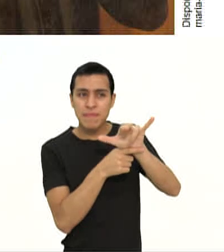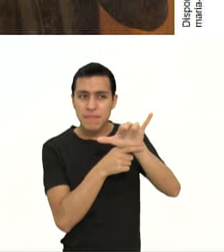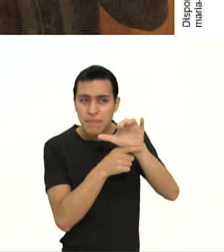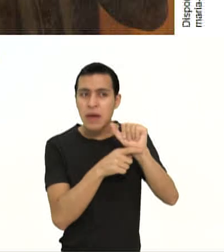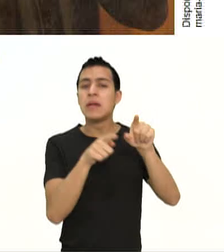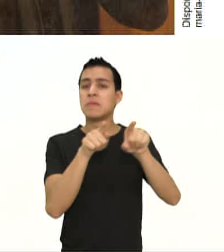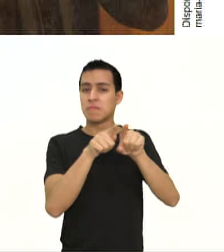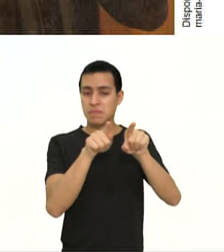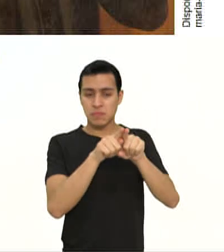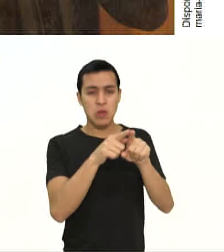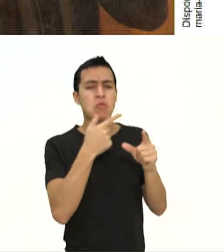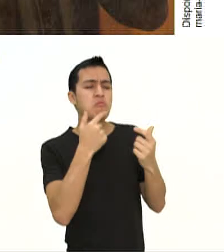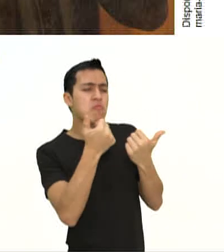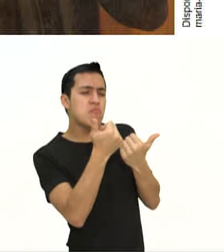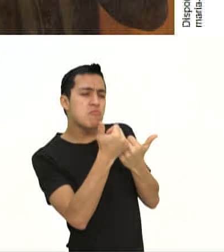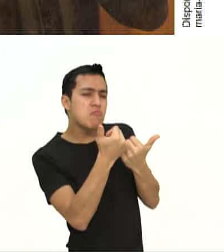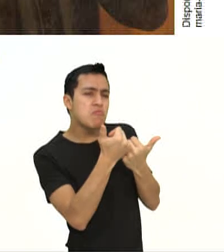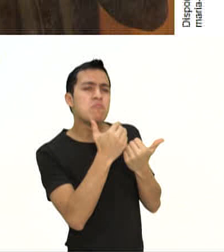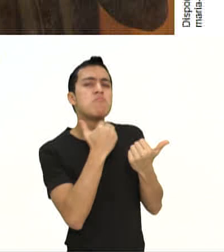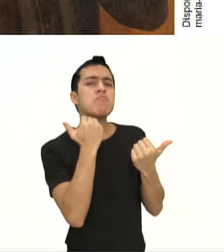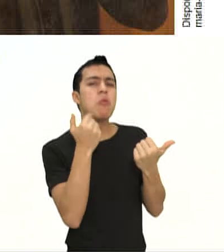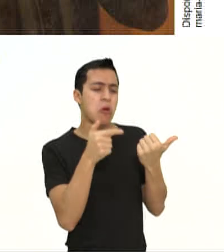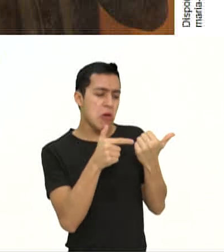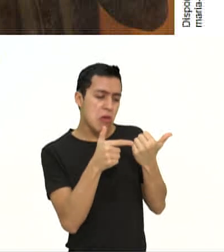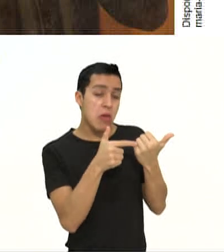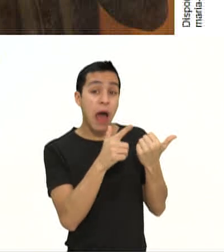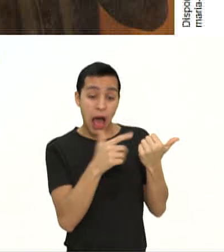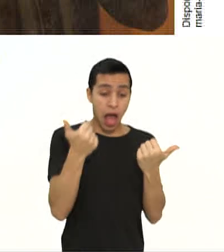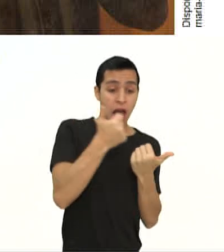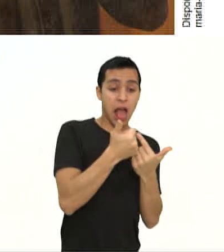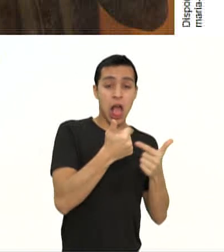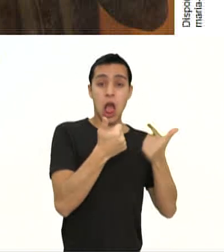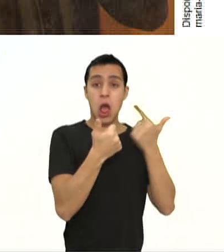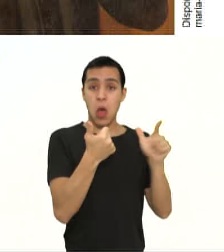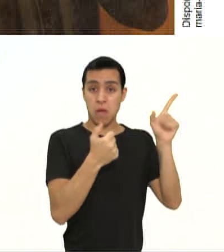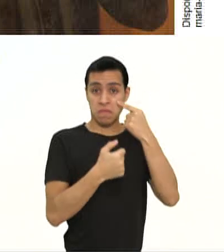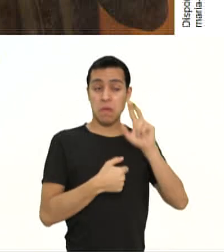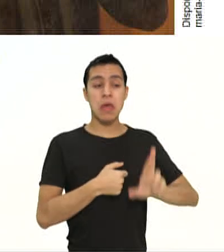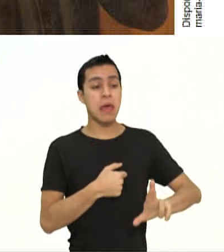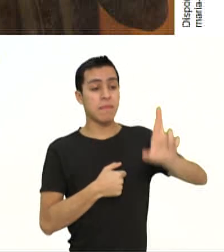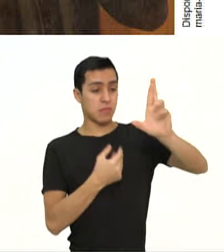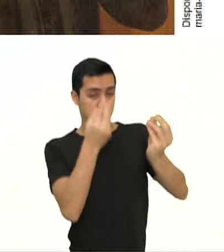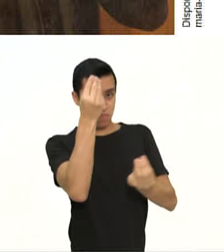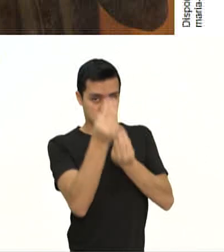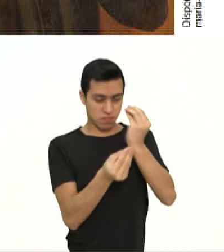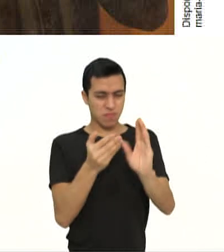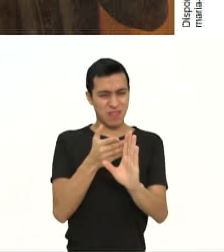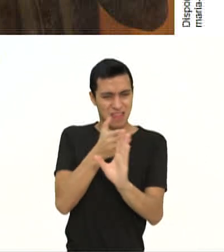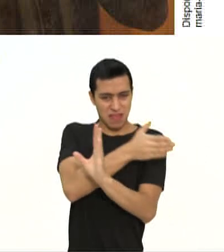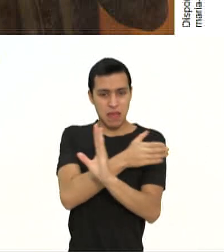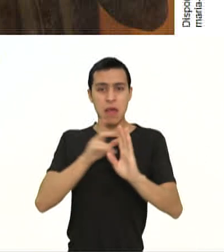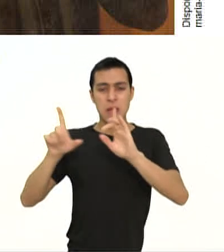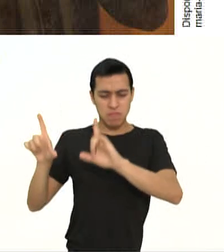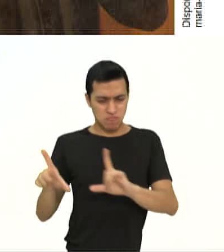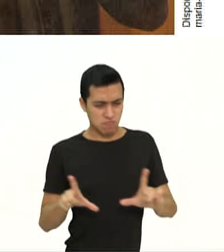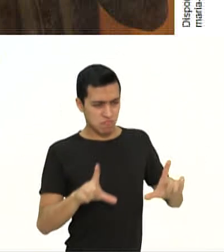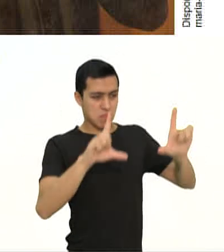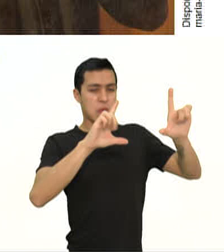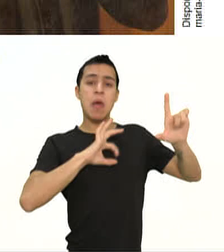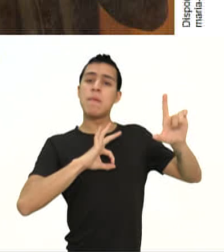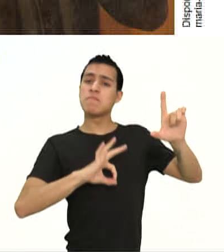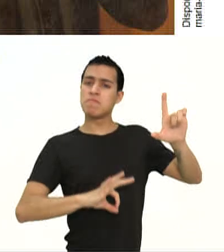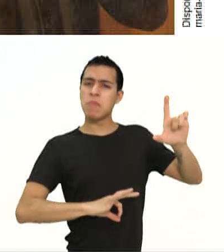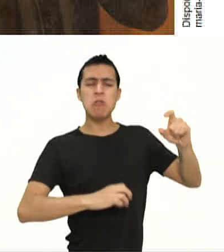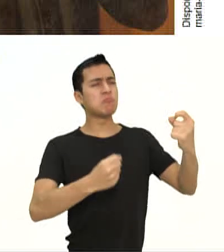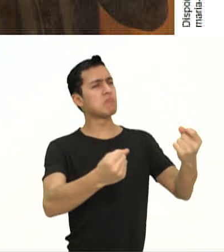do Miguel Hidalgo. Você lembra lá? Pensa como ele já é representado. Se lá o padre era colocado